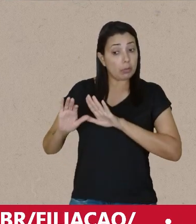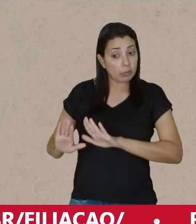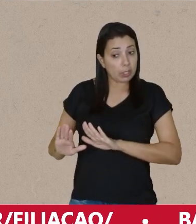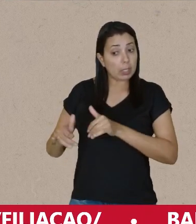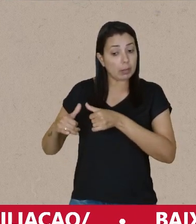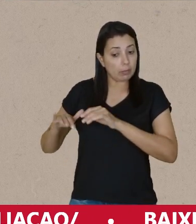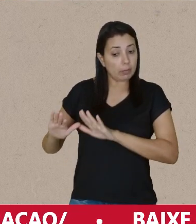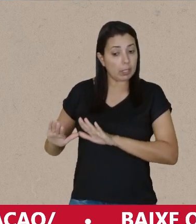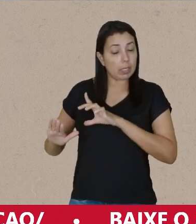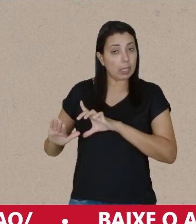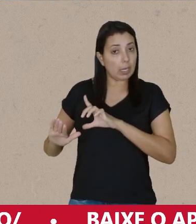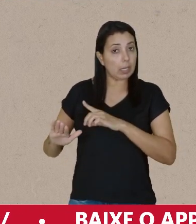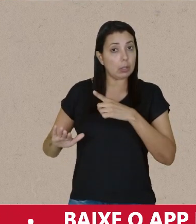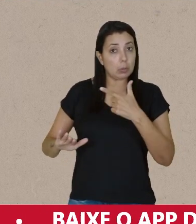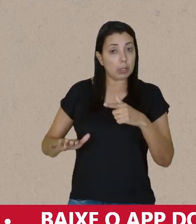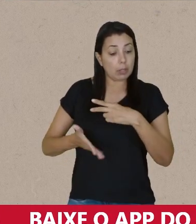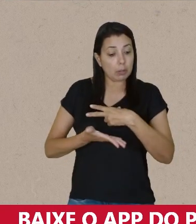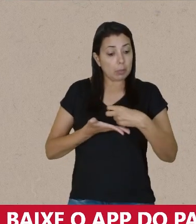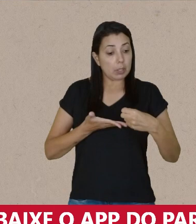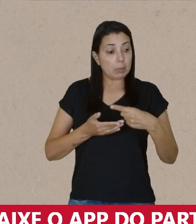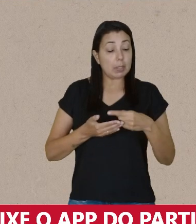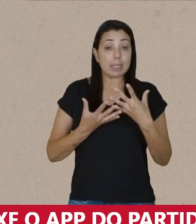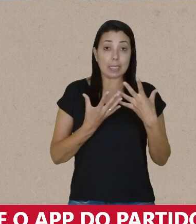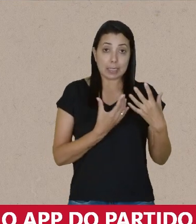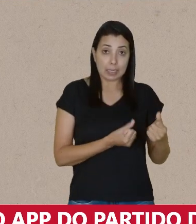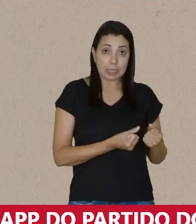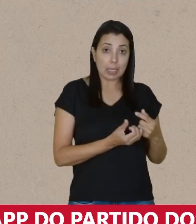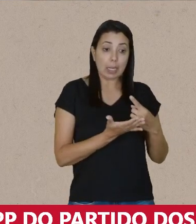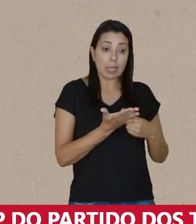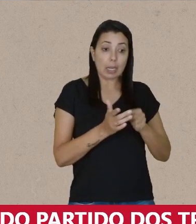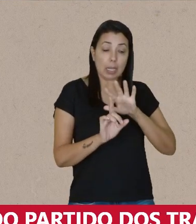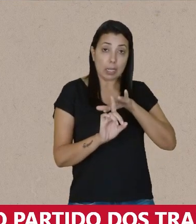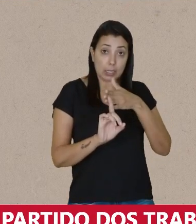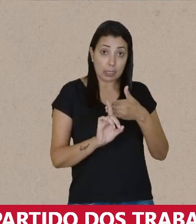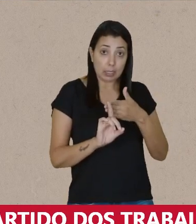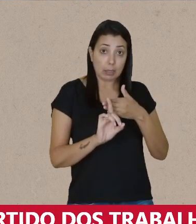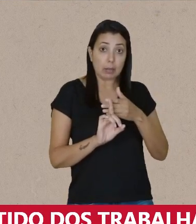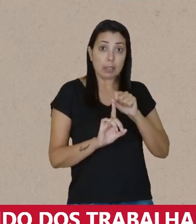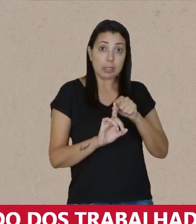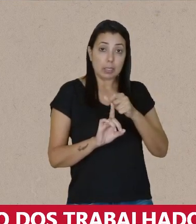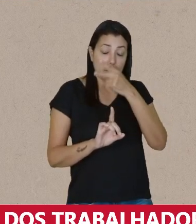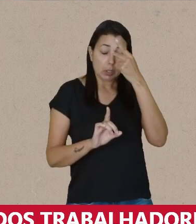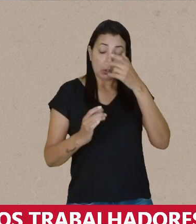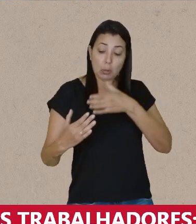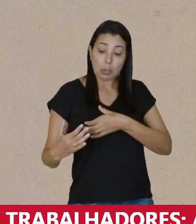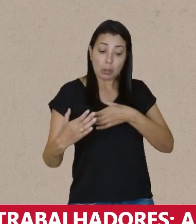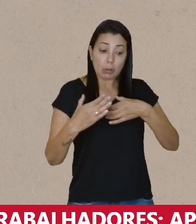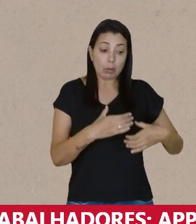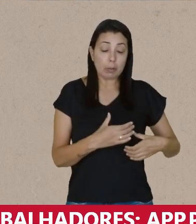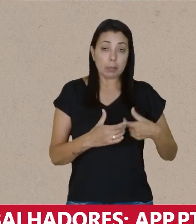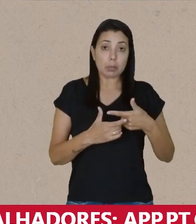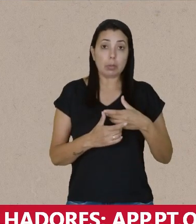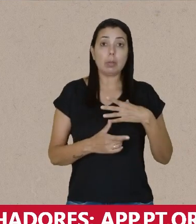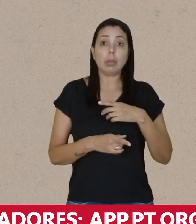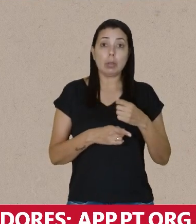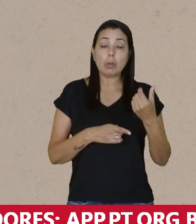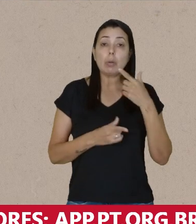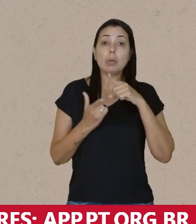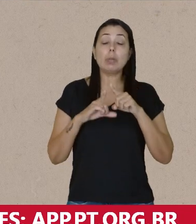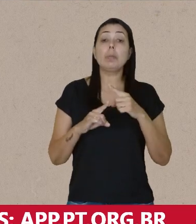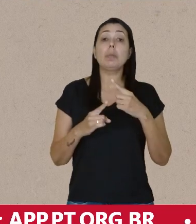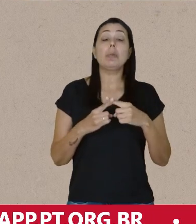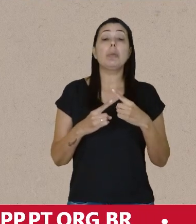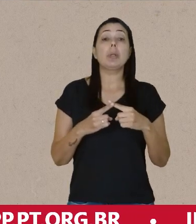sofre impeachment, mas ele tem que recuar, aceitar o calendário eleitoral e a posse de quem vencer a eleição.